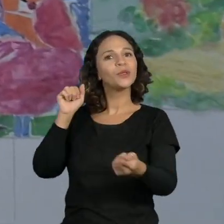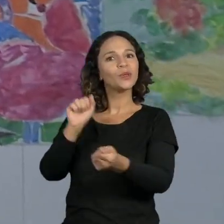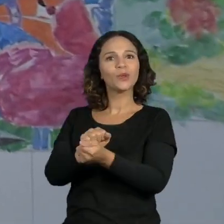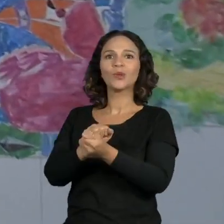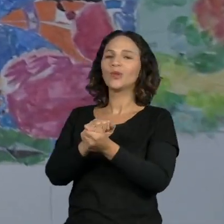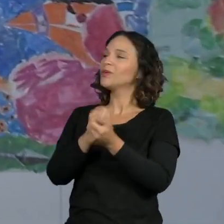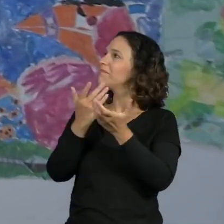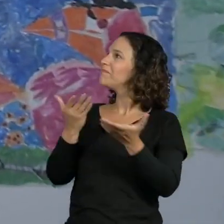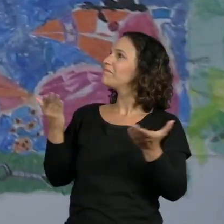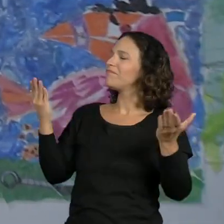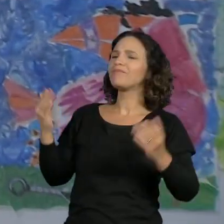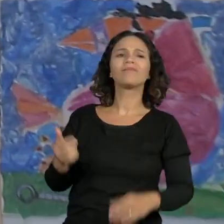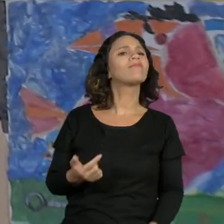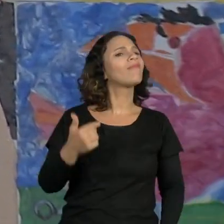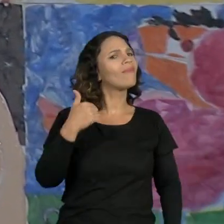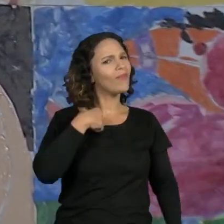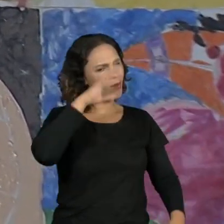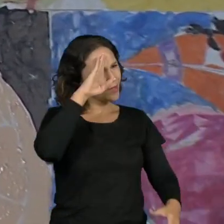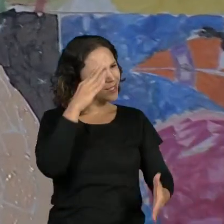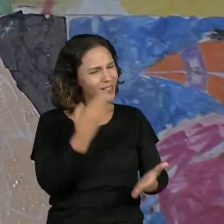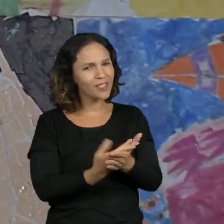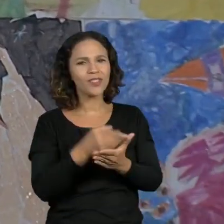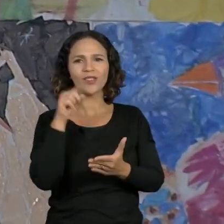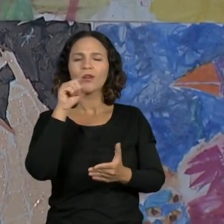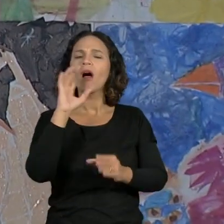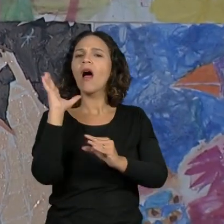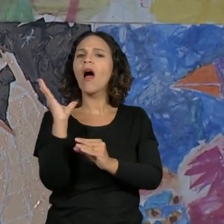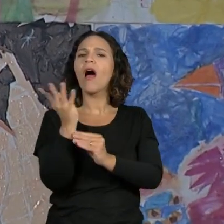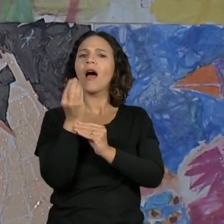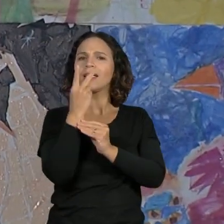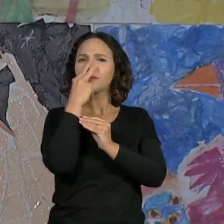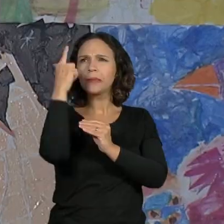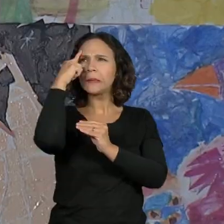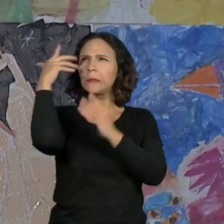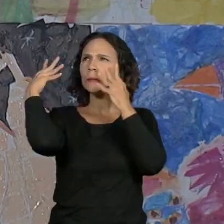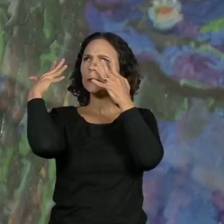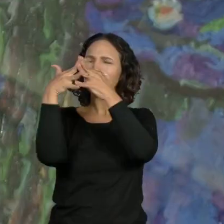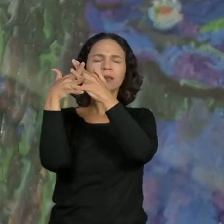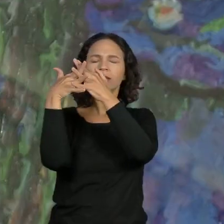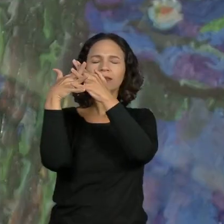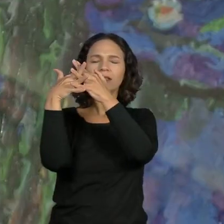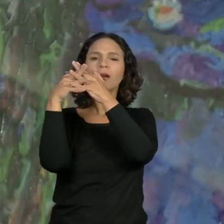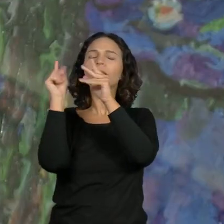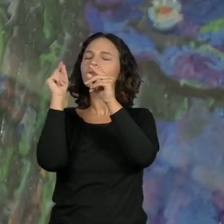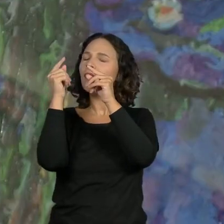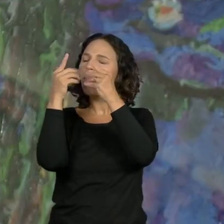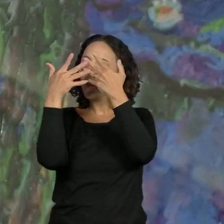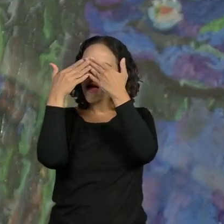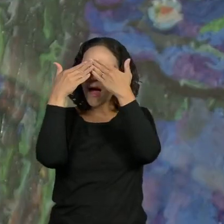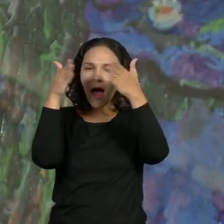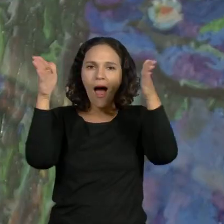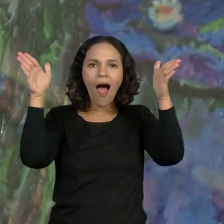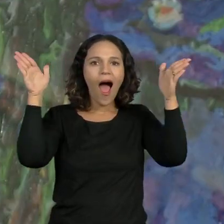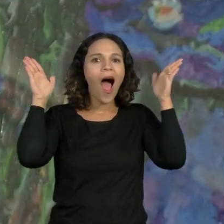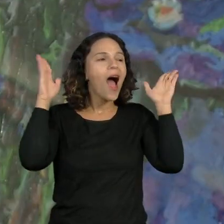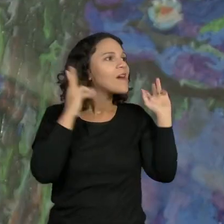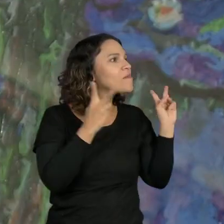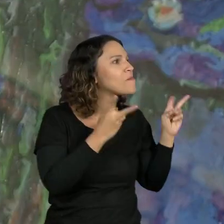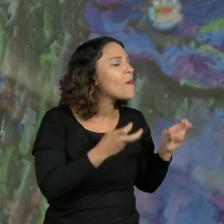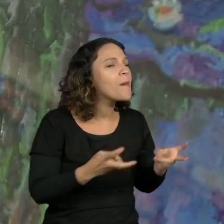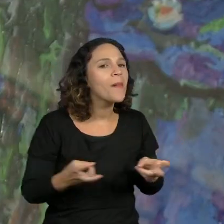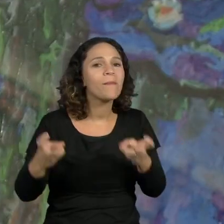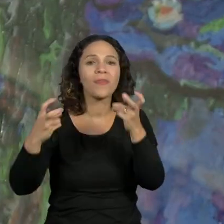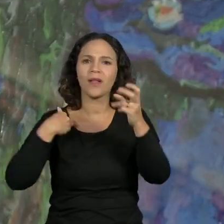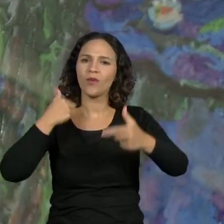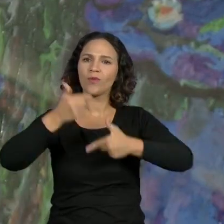painel. Eu sempre acreditei que arte não é dar nó no cérebro, é desatar nós. E o meu trabalho ele tem um